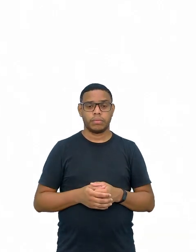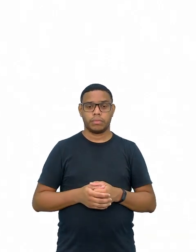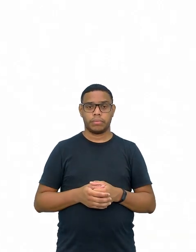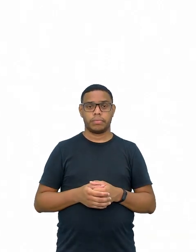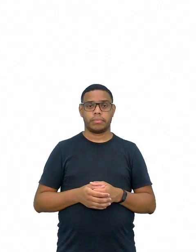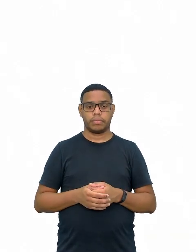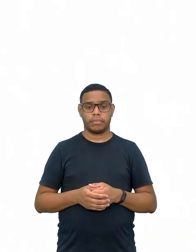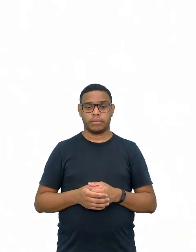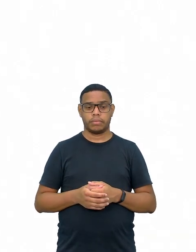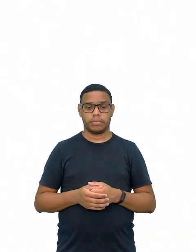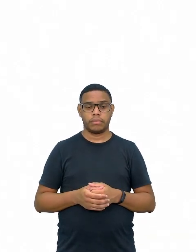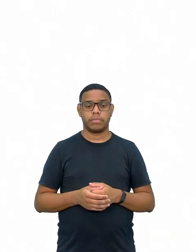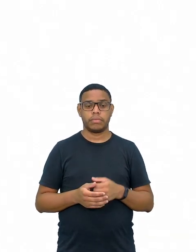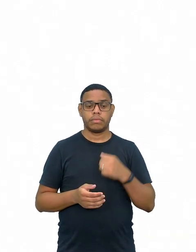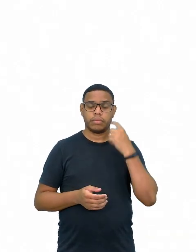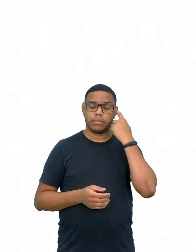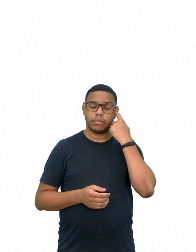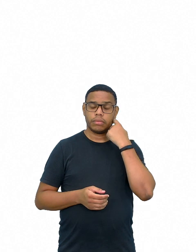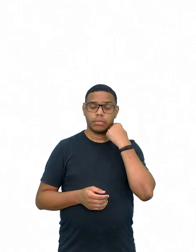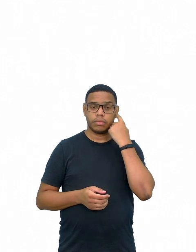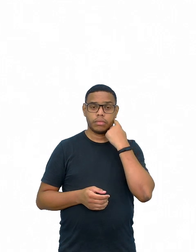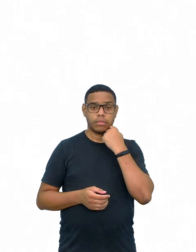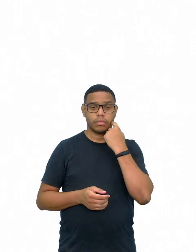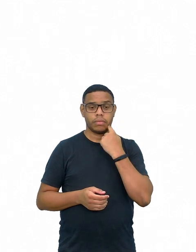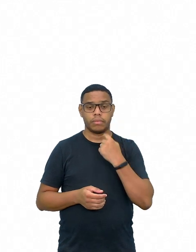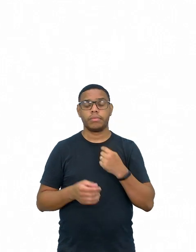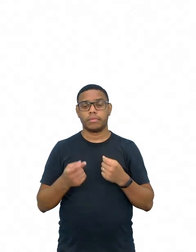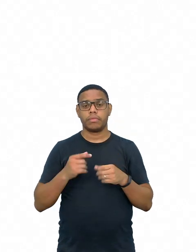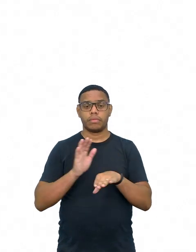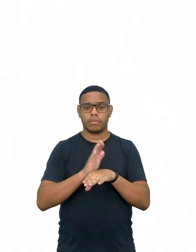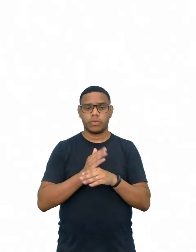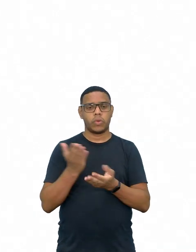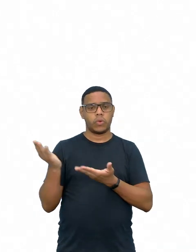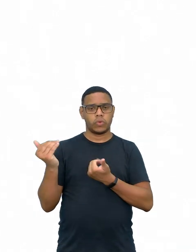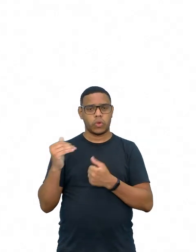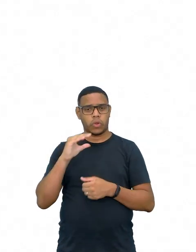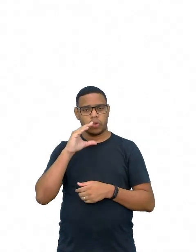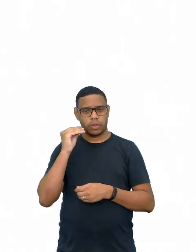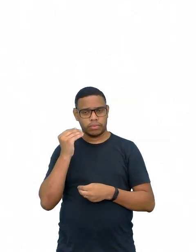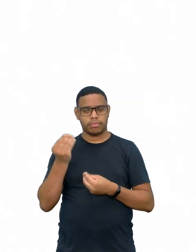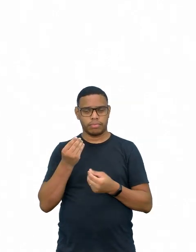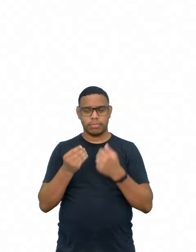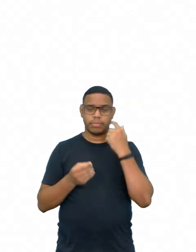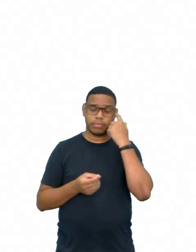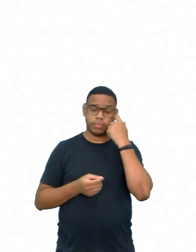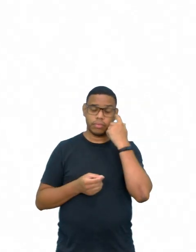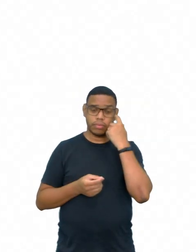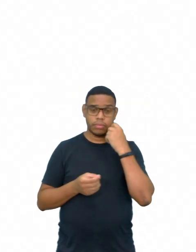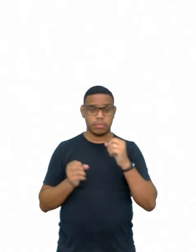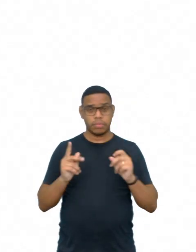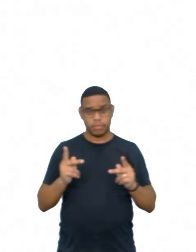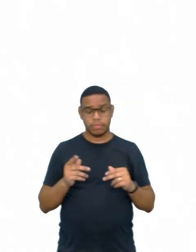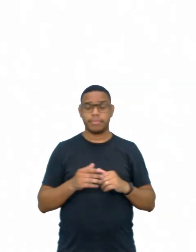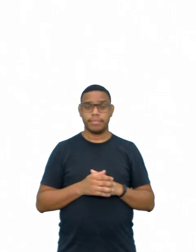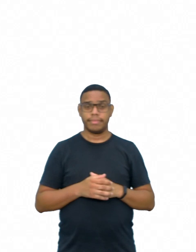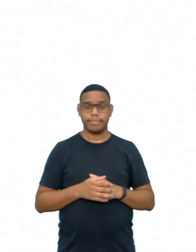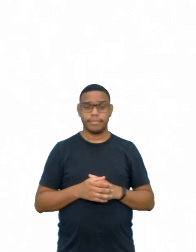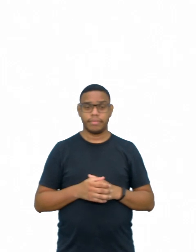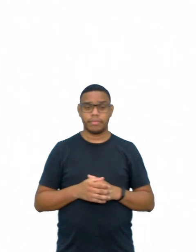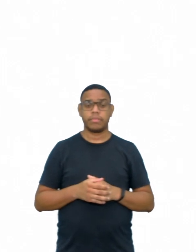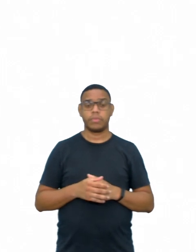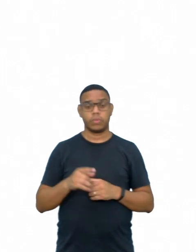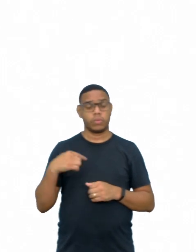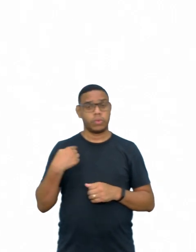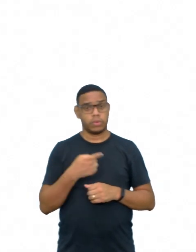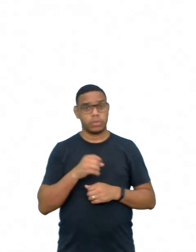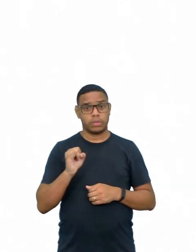que a gente está lidando com adolescentes, jovens adolescentes, né, gente? Terceira série do médio. Se a gente